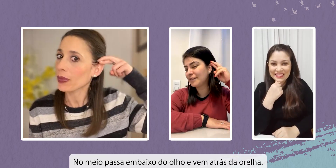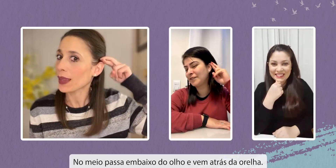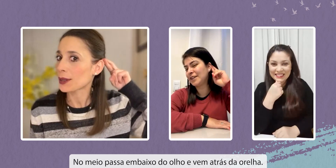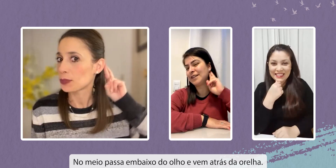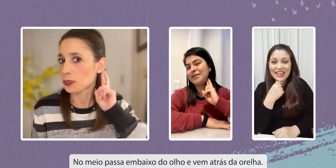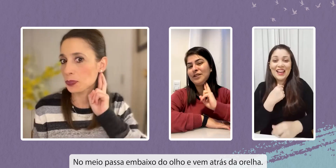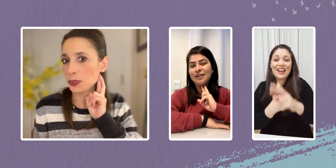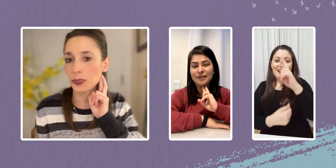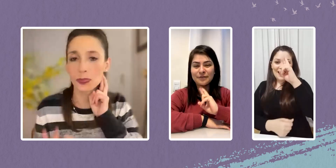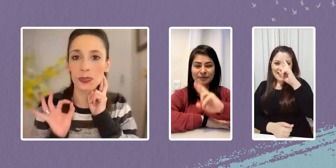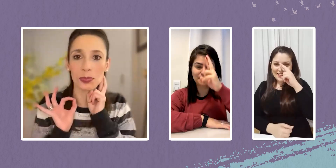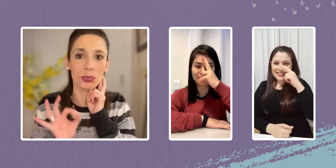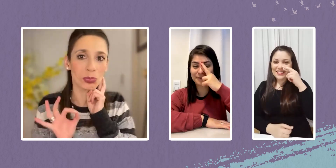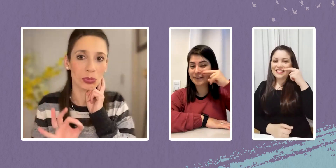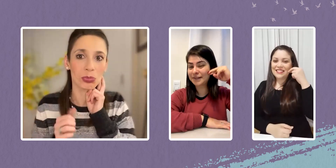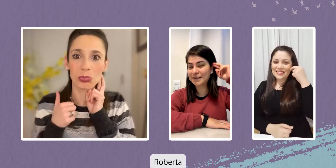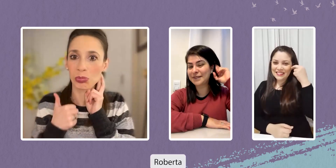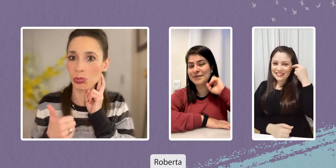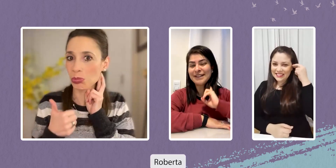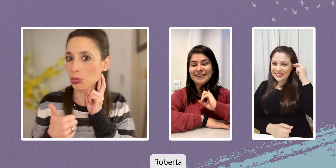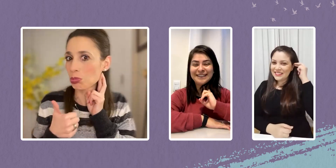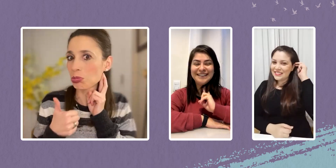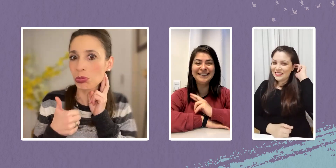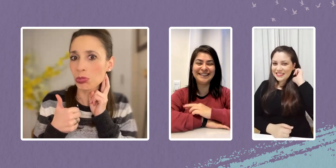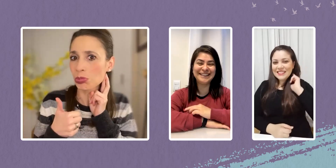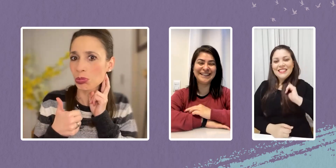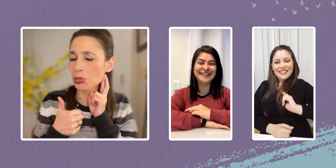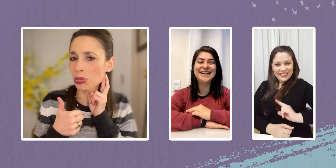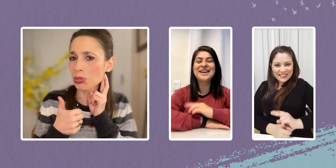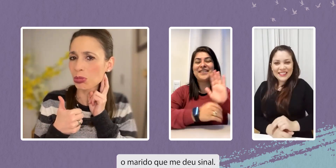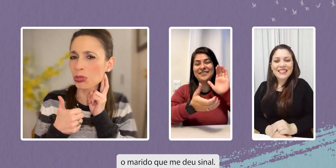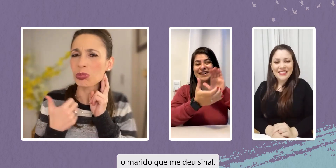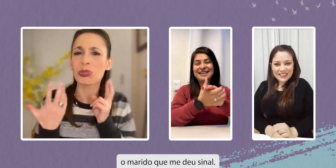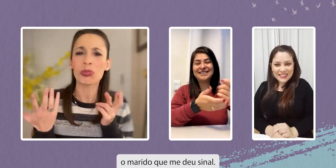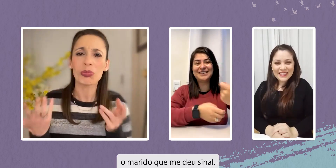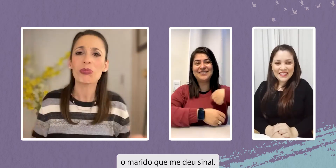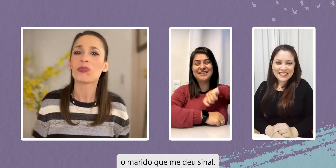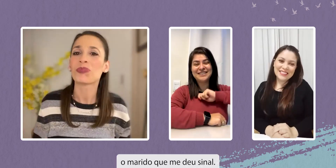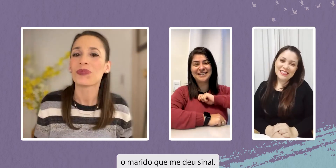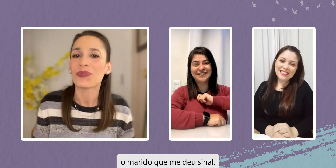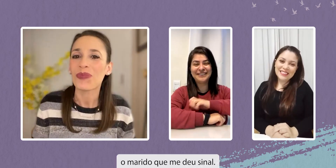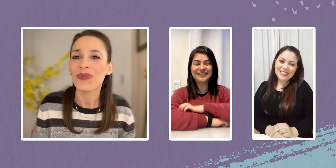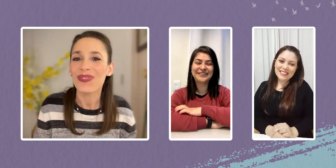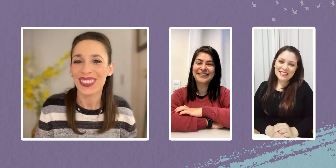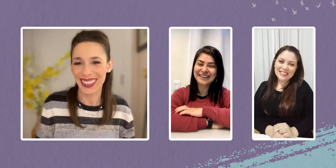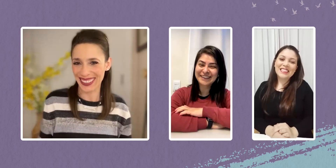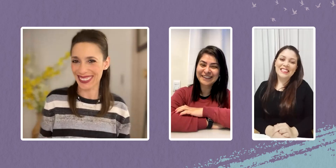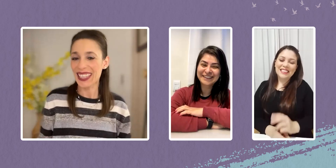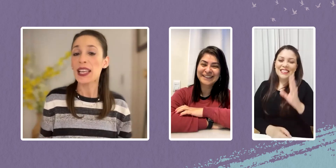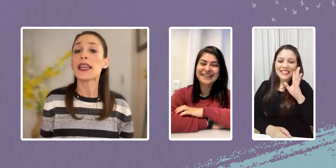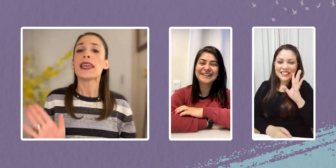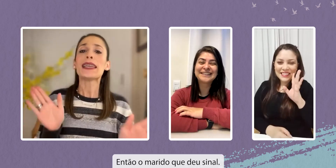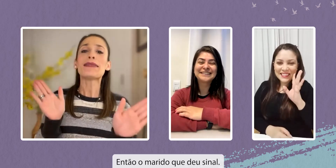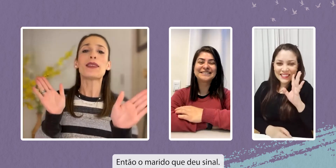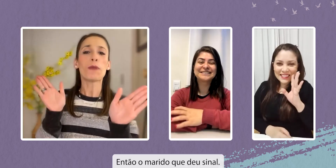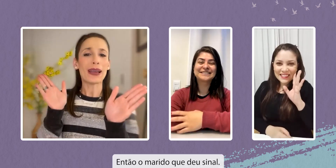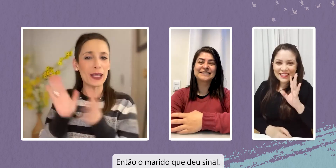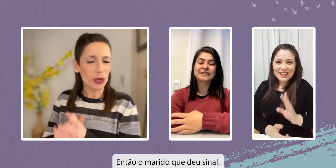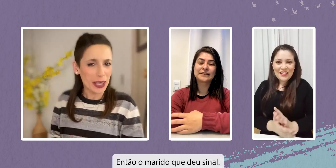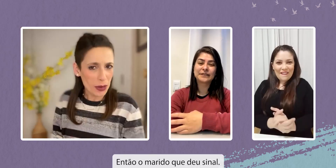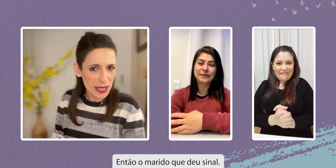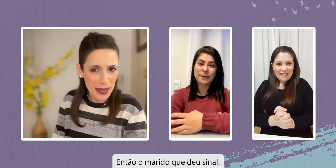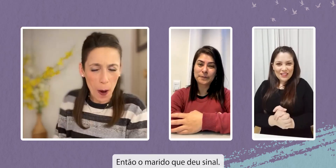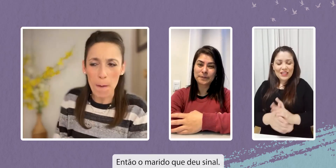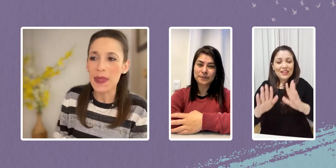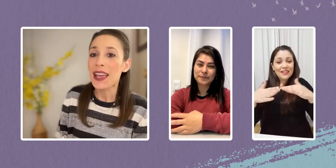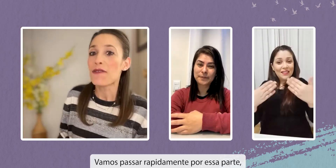e vem atrás da orelha. Roberta. O marido que me deu o sinal. Seu marido